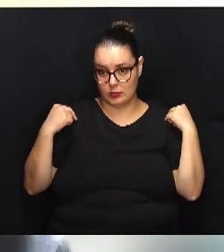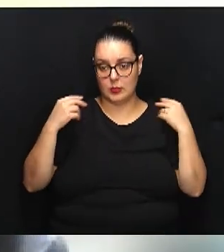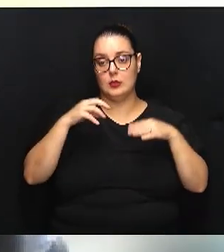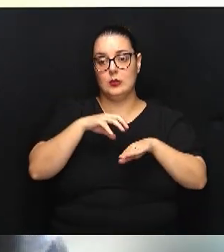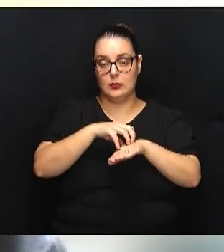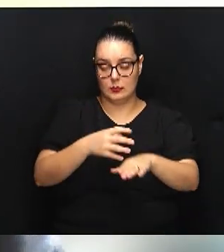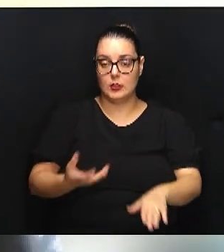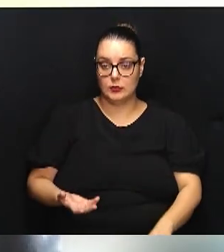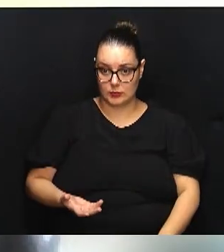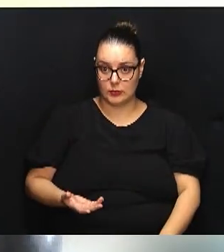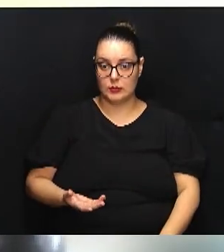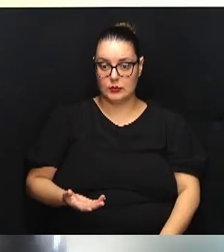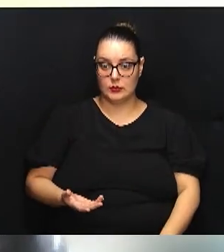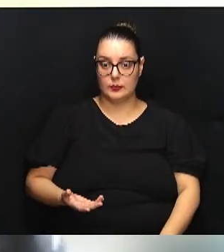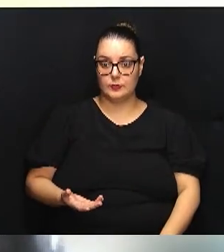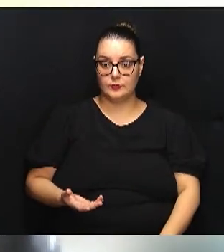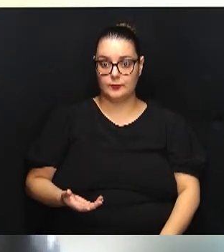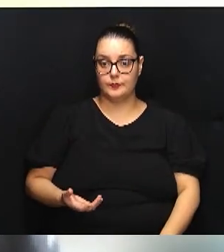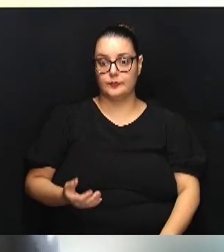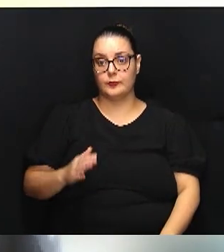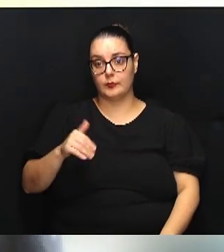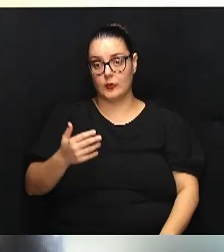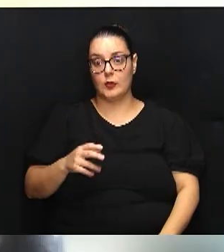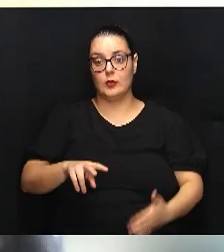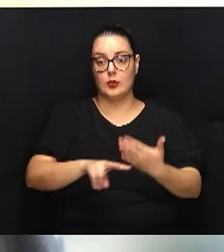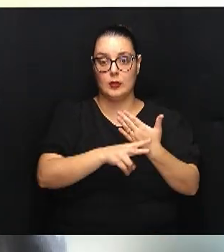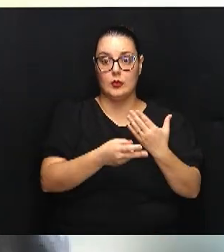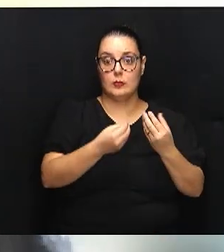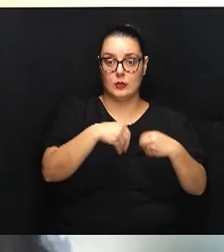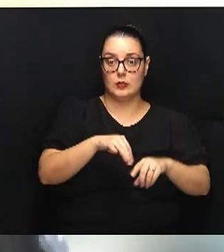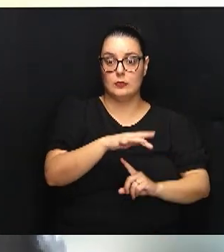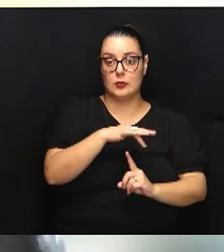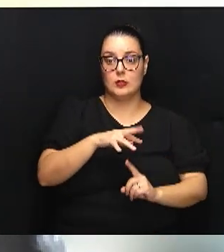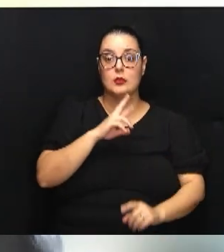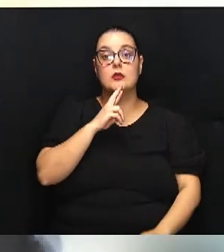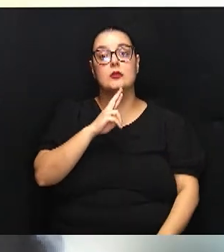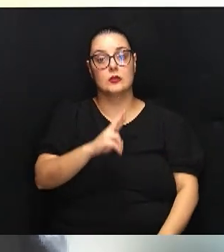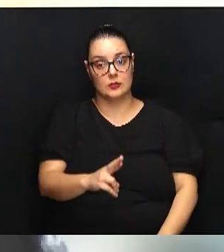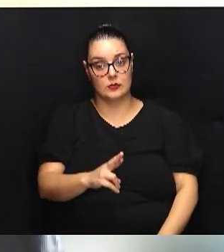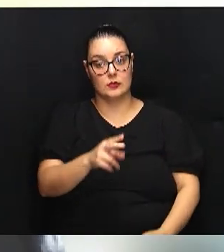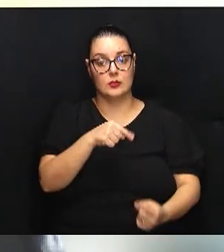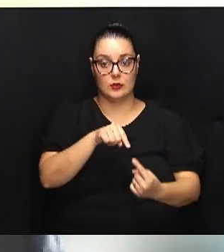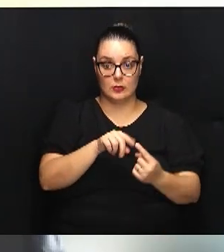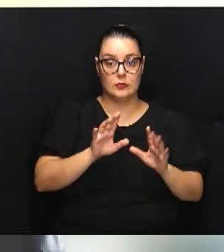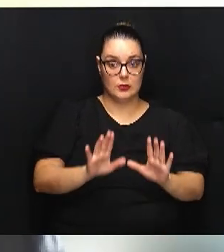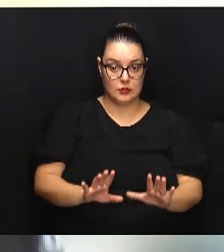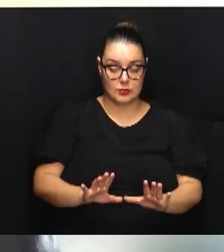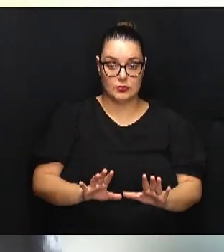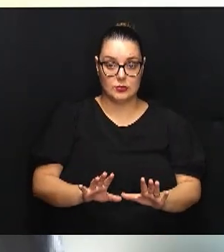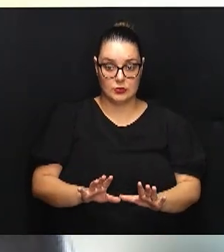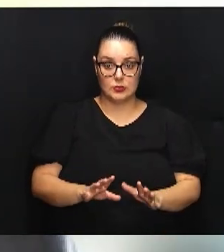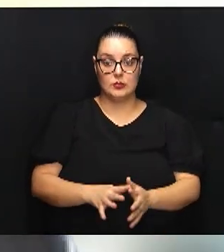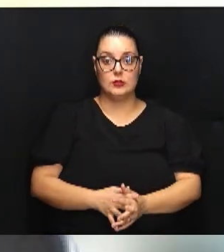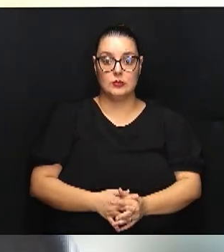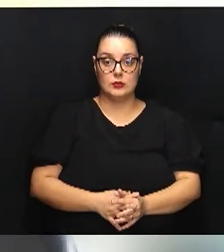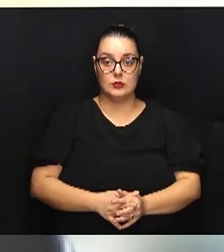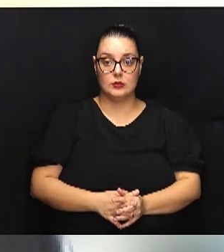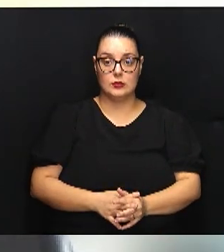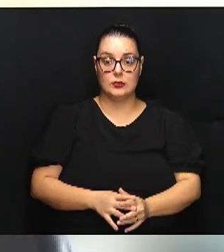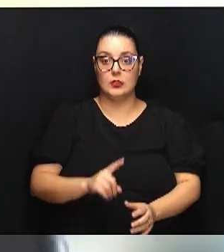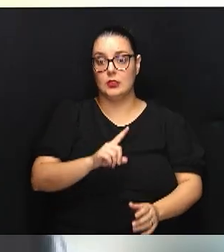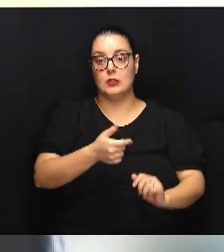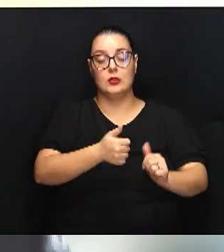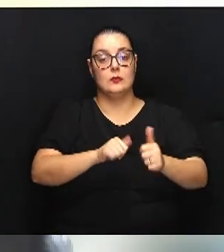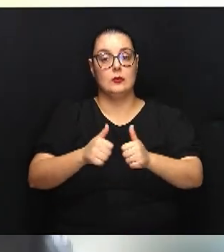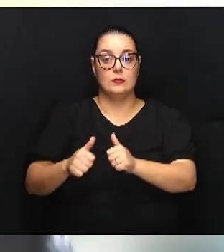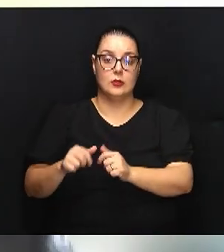o executa, que é o transportador em si, em caso de impacto ou dano ambiental, ele responde objetivamente, ou